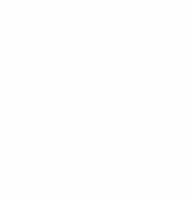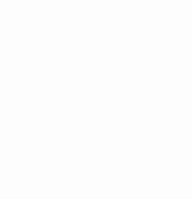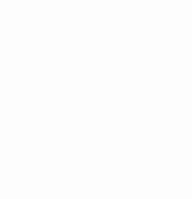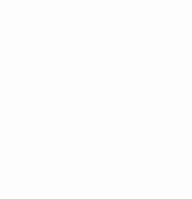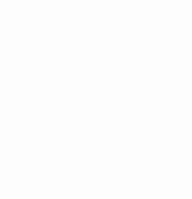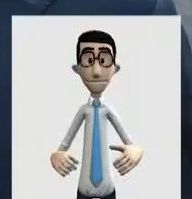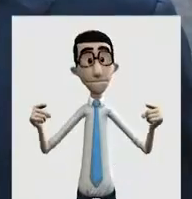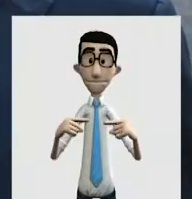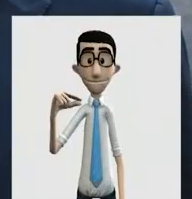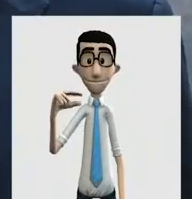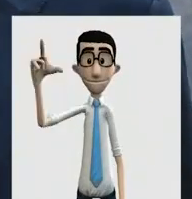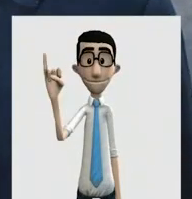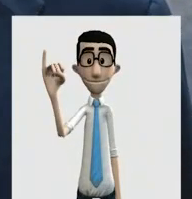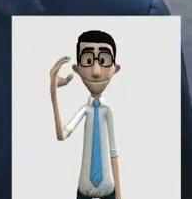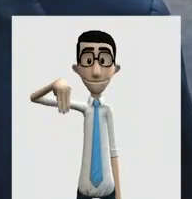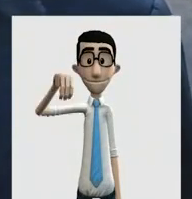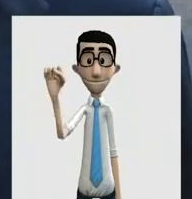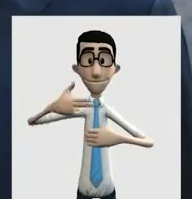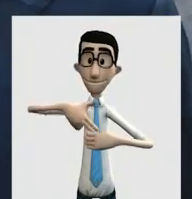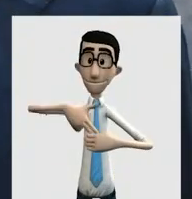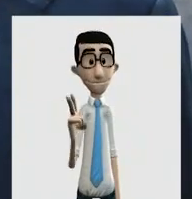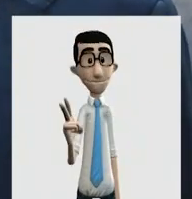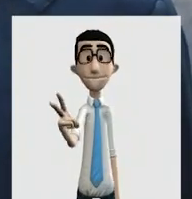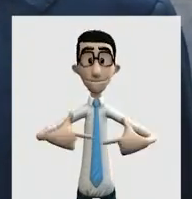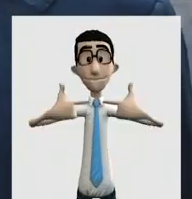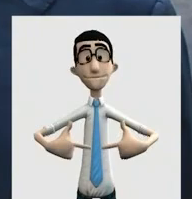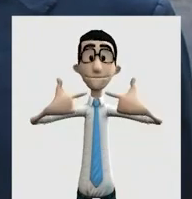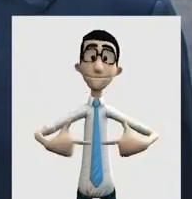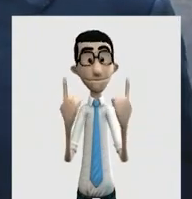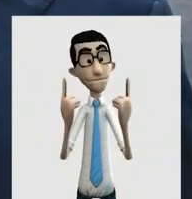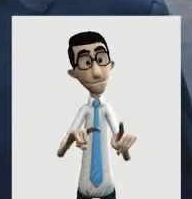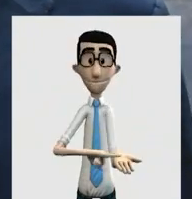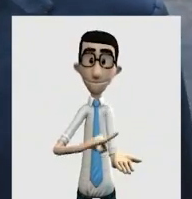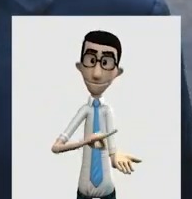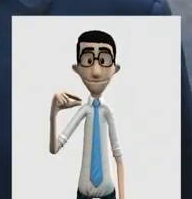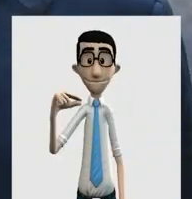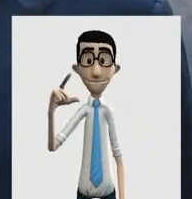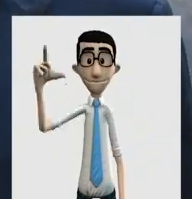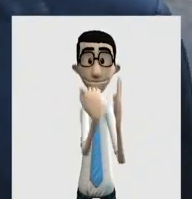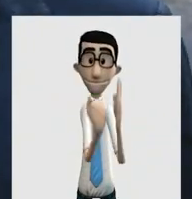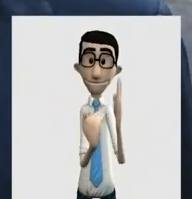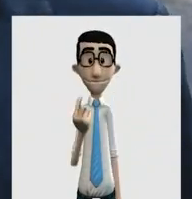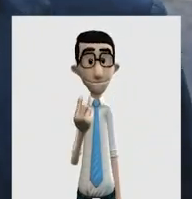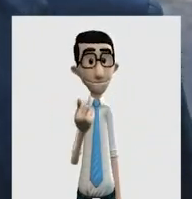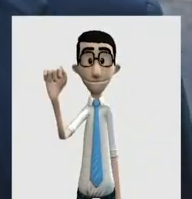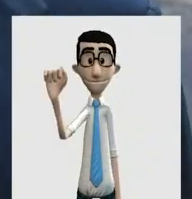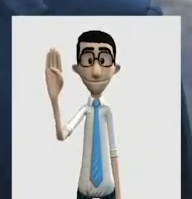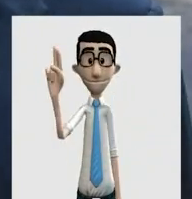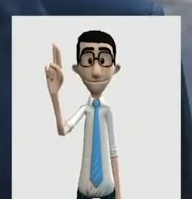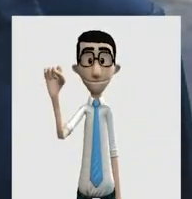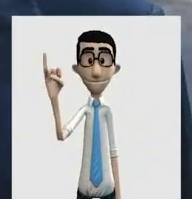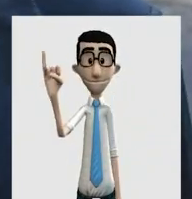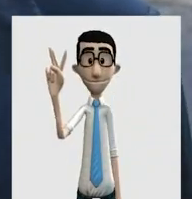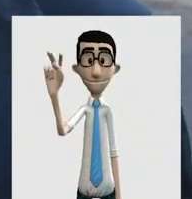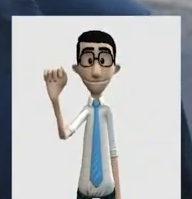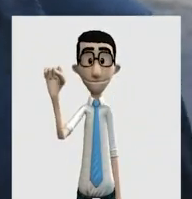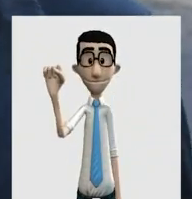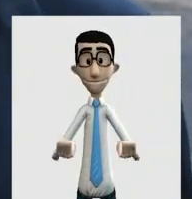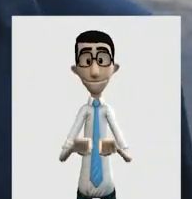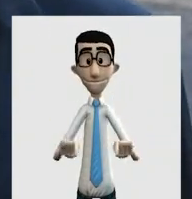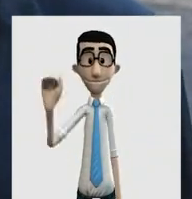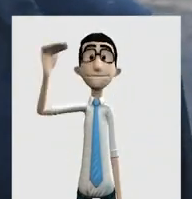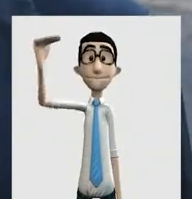PROS 90. Votei contra o aumento do ICMS dos combustíveis. Vamos continuar a luta contra o aumento de impostos,